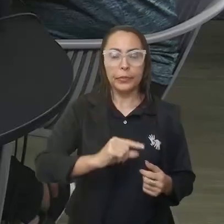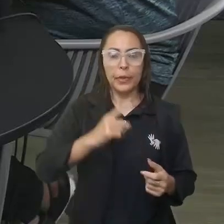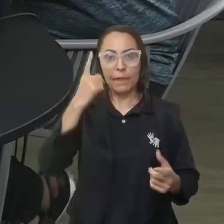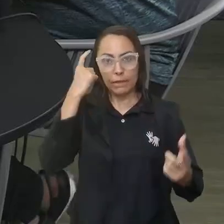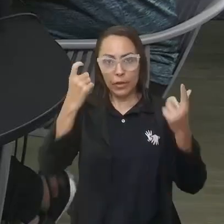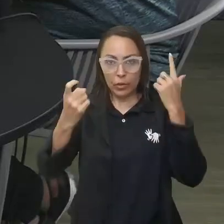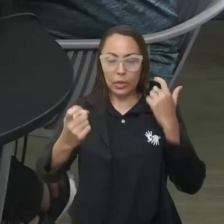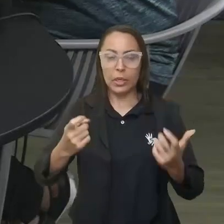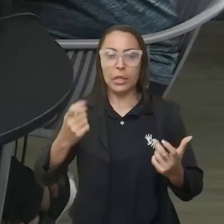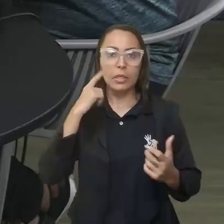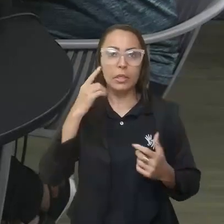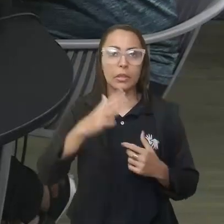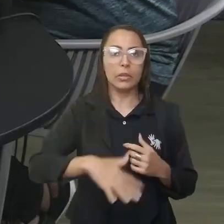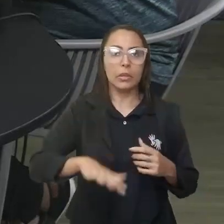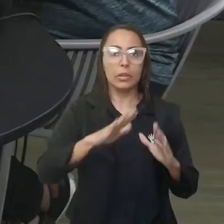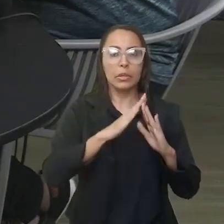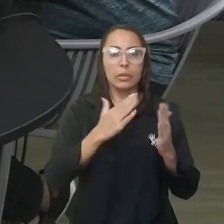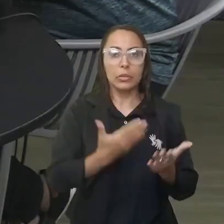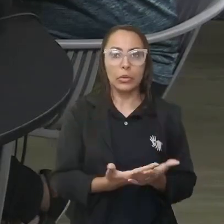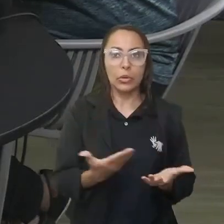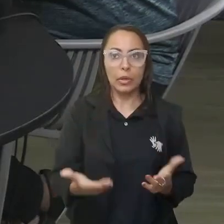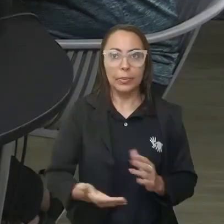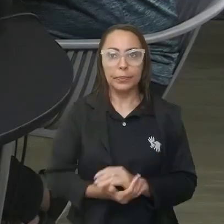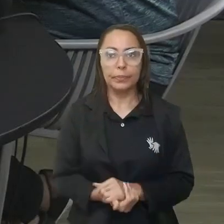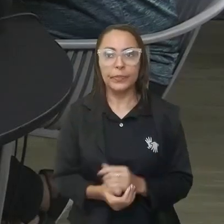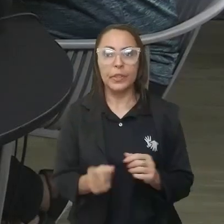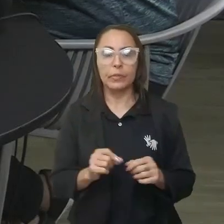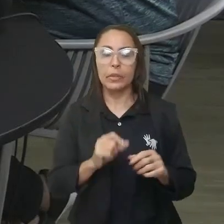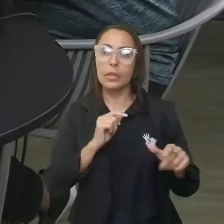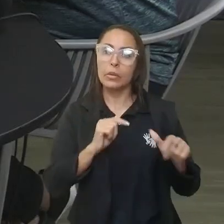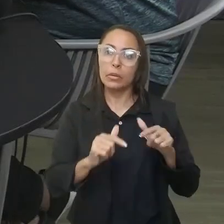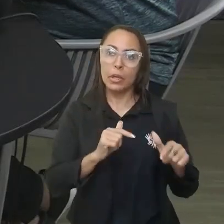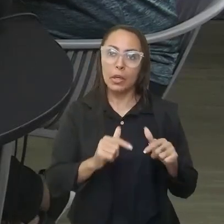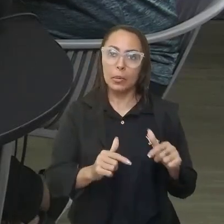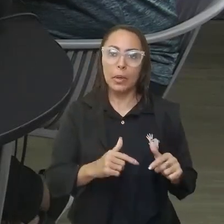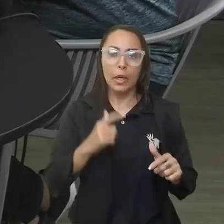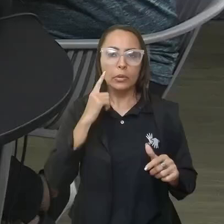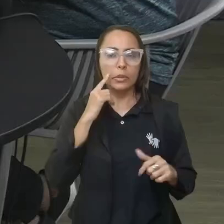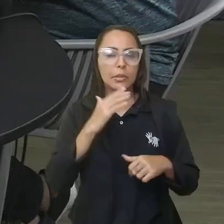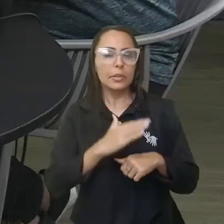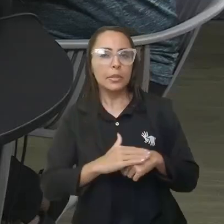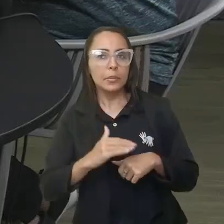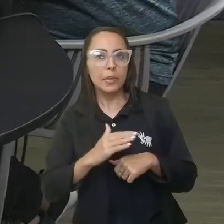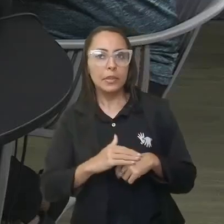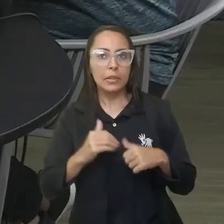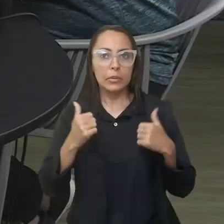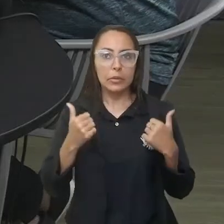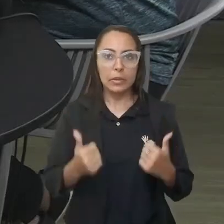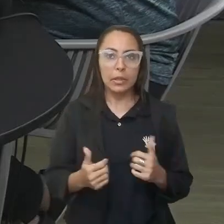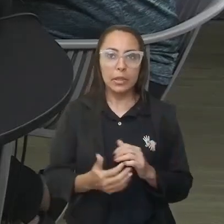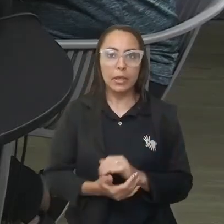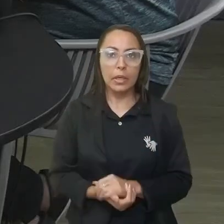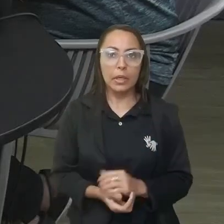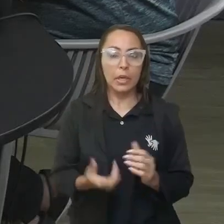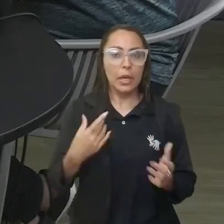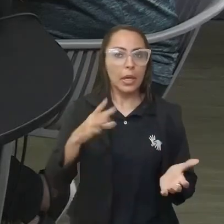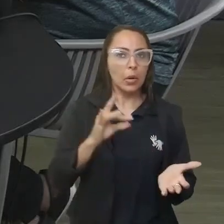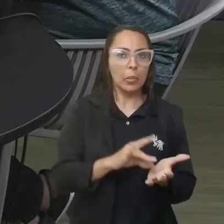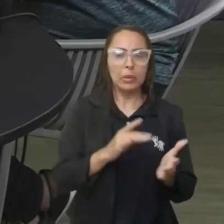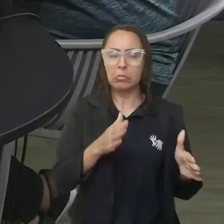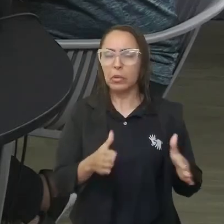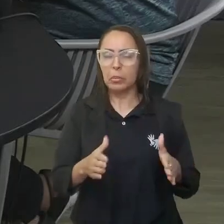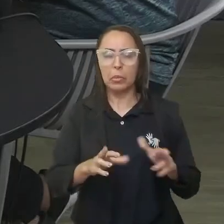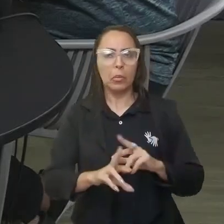espaço escolar, né? Então é fazer um trabalho de sensibilização, assim. Eu realmente não tem outro caminho, uma